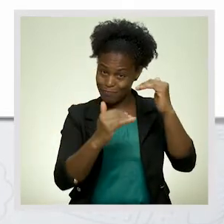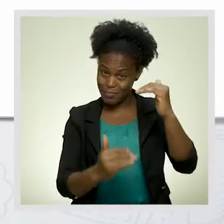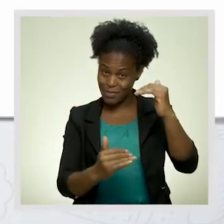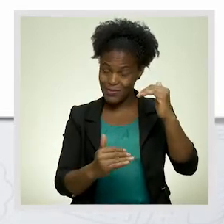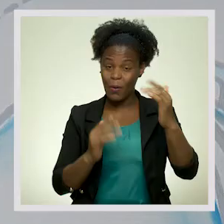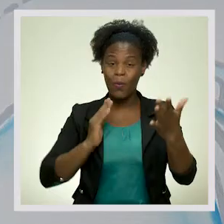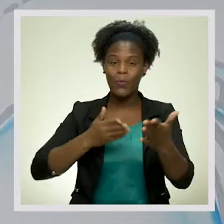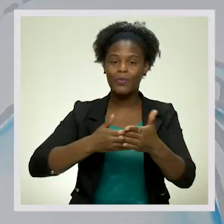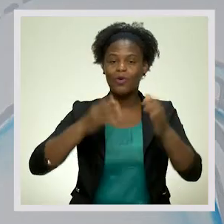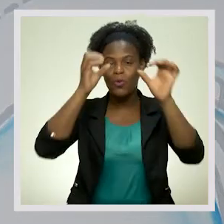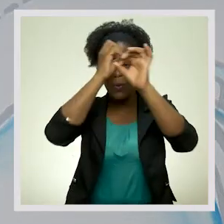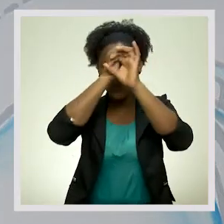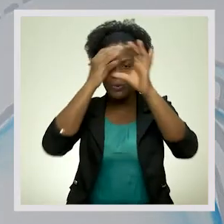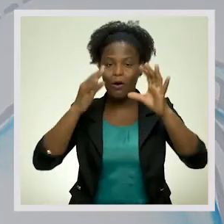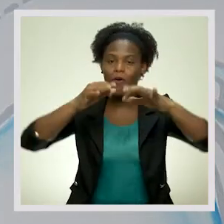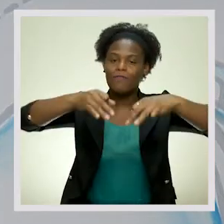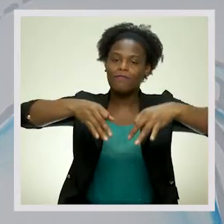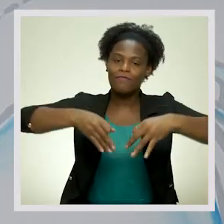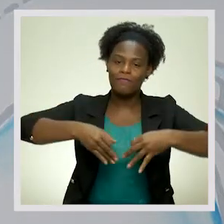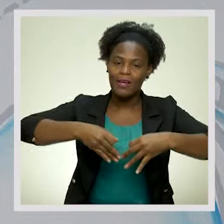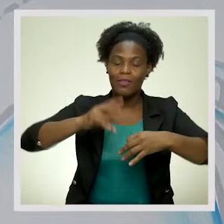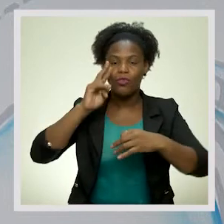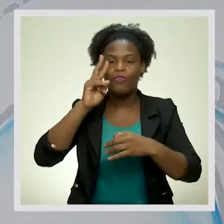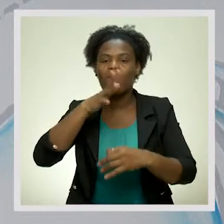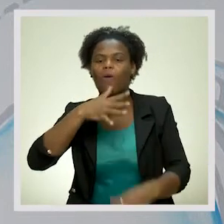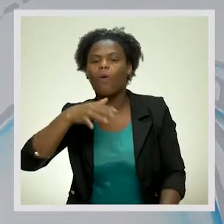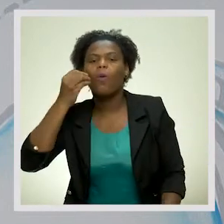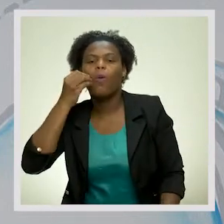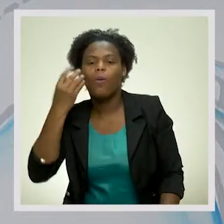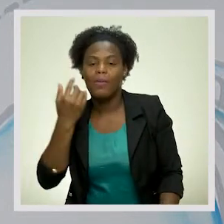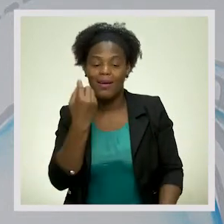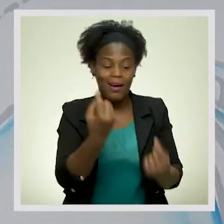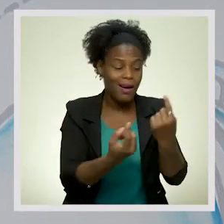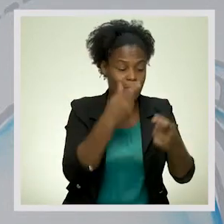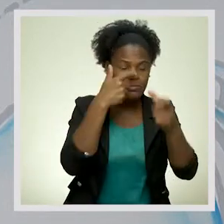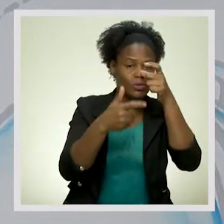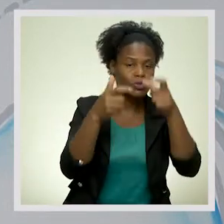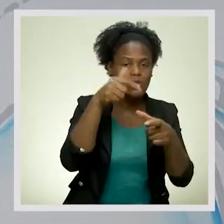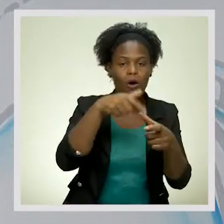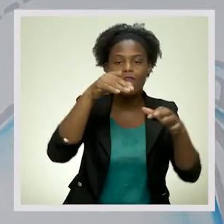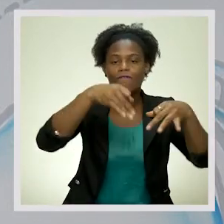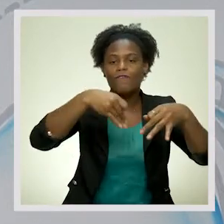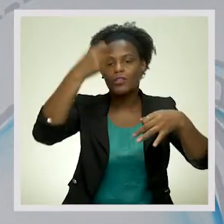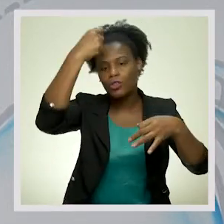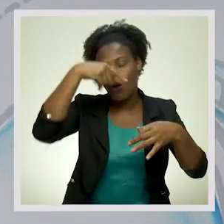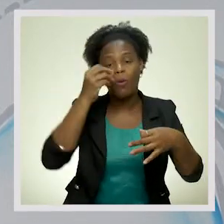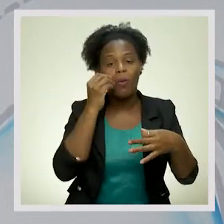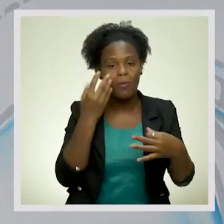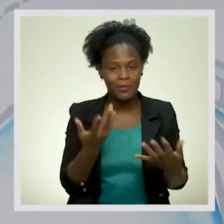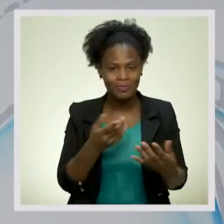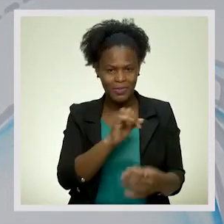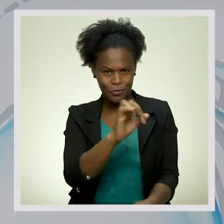desfecho em si. Aqui vamos ver o destino de cada uma das personagens. E entenderam,